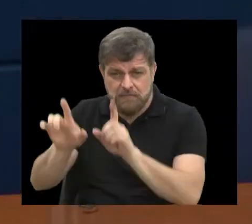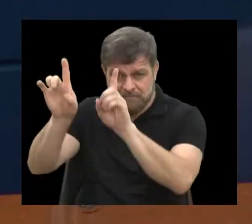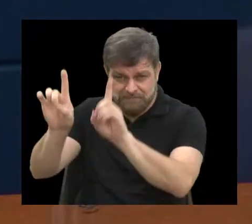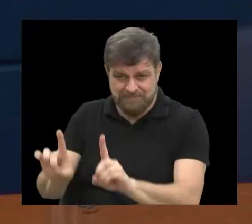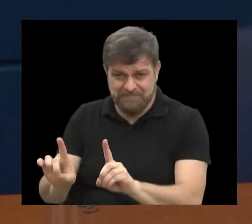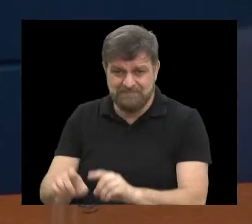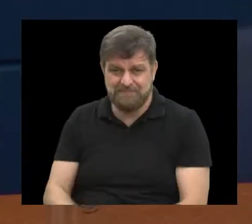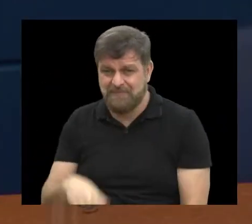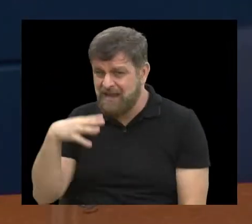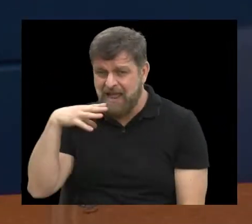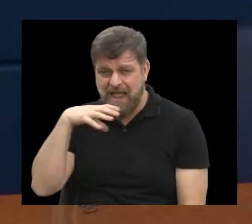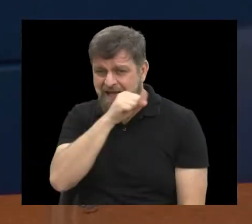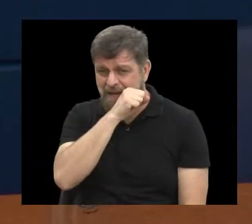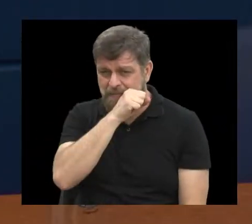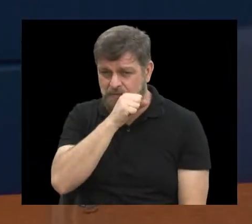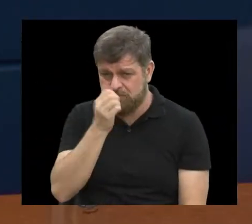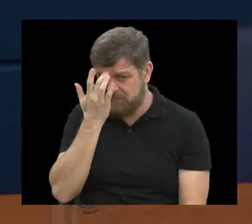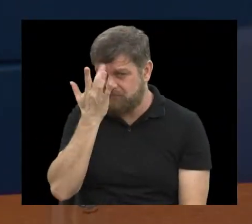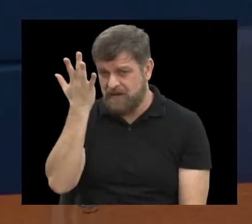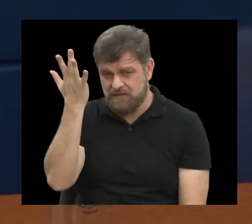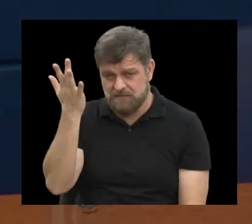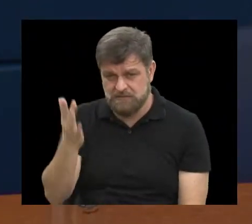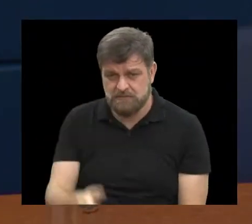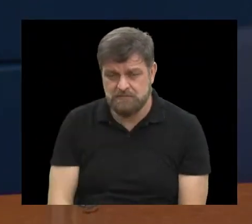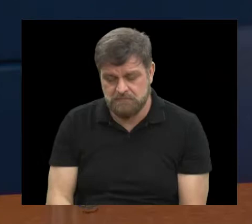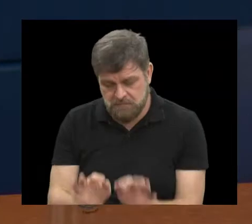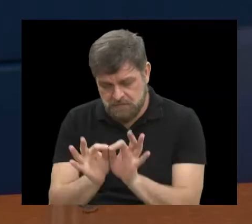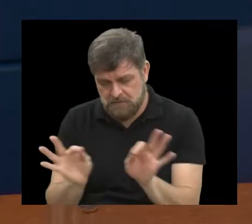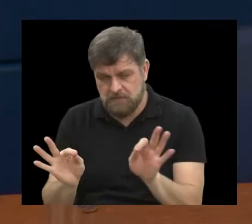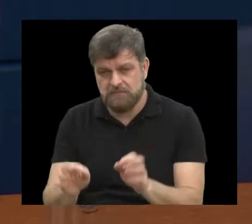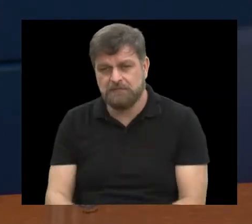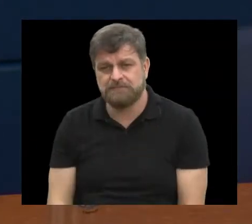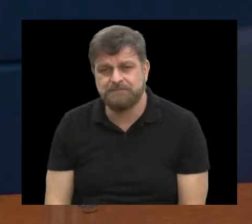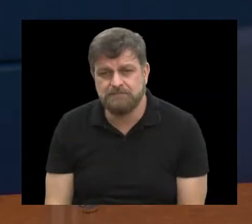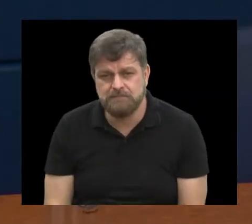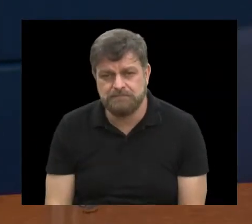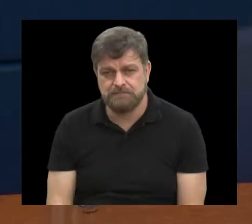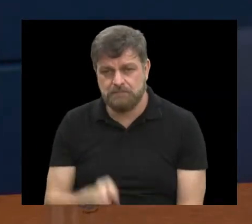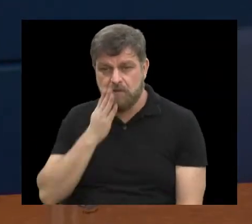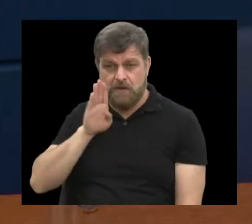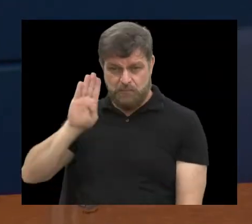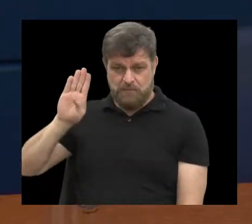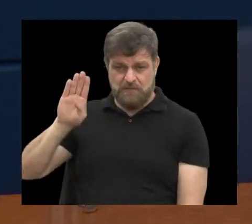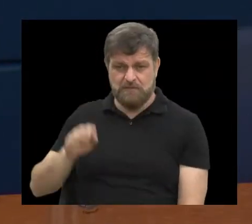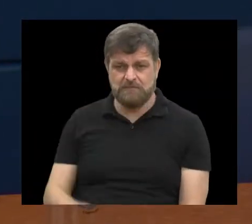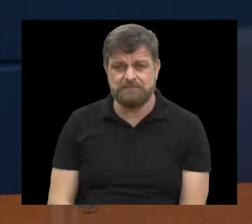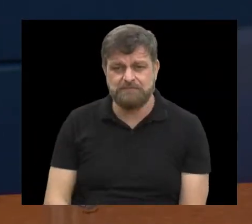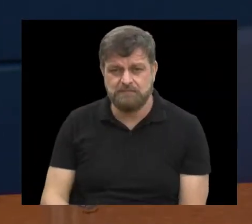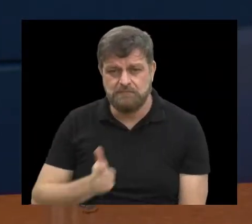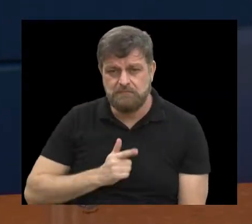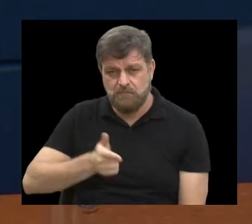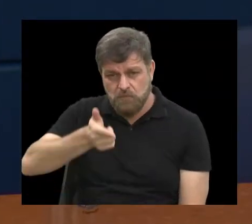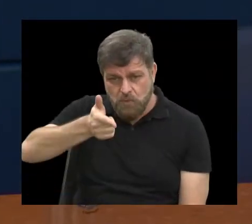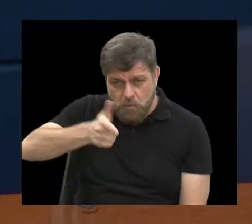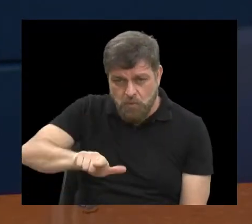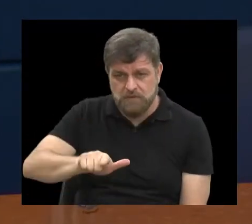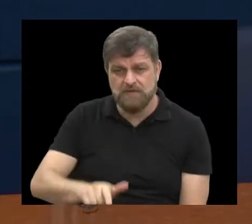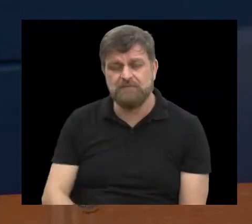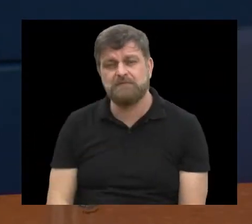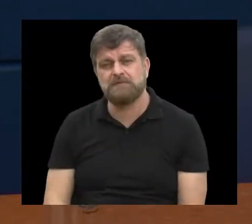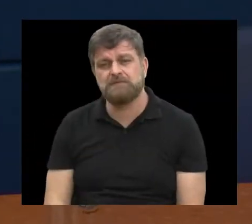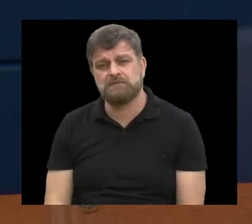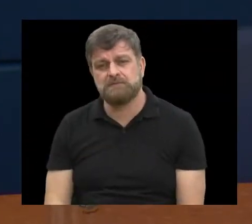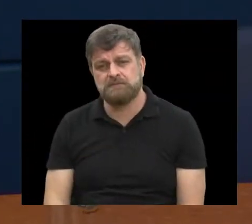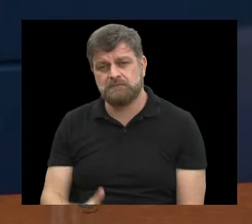aposentadoria da pessoa com deficiência? É bem mais rápido, ok? É bem mais simples, prometo. Então, eu trago novamente